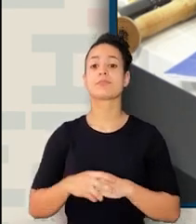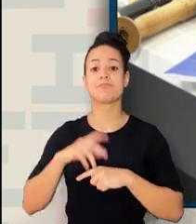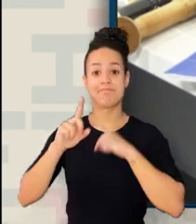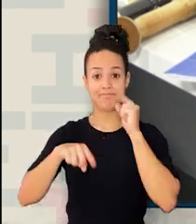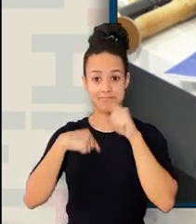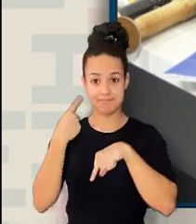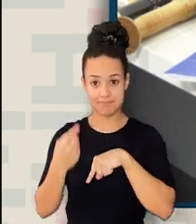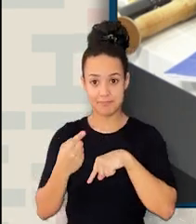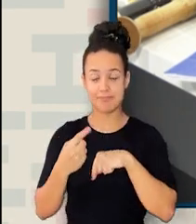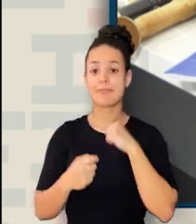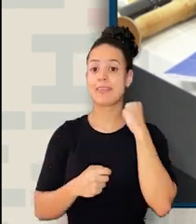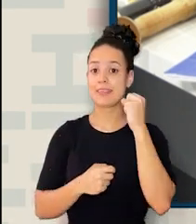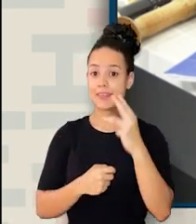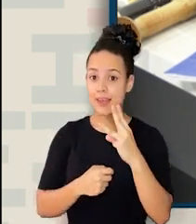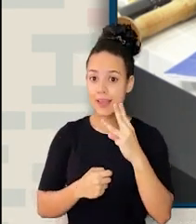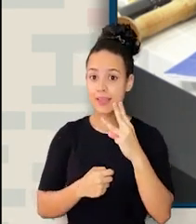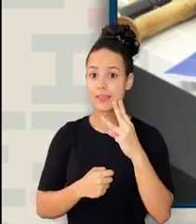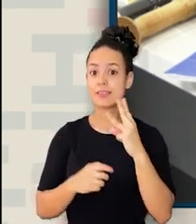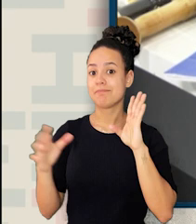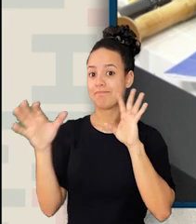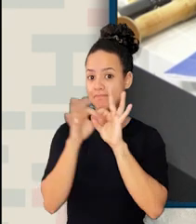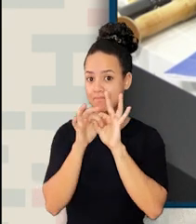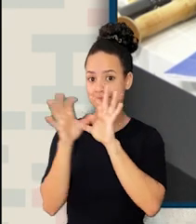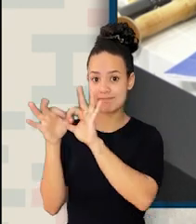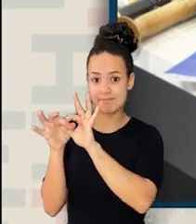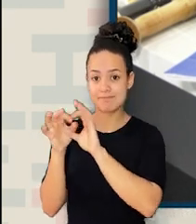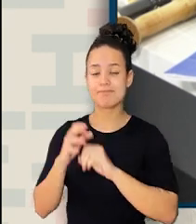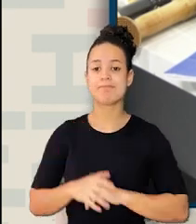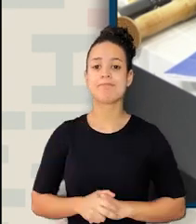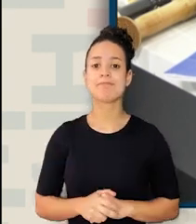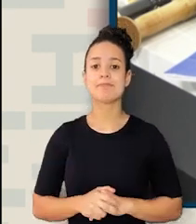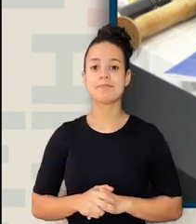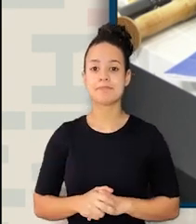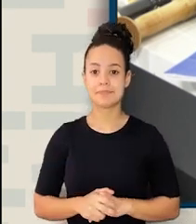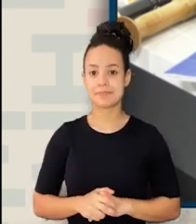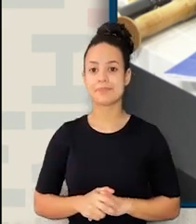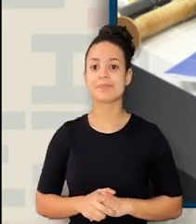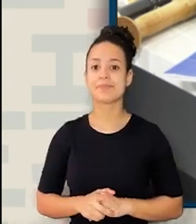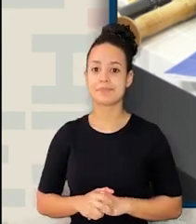Depois, 3 notas ligadas.